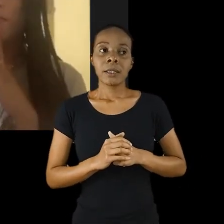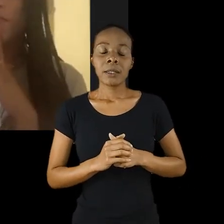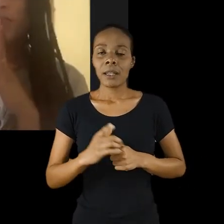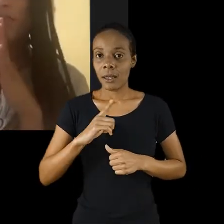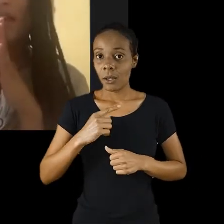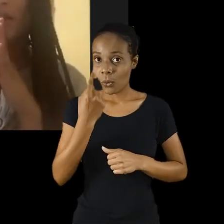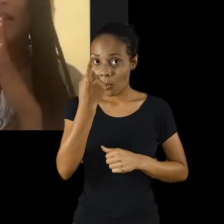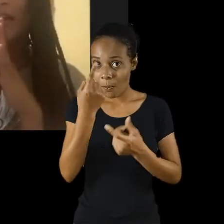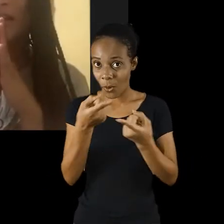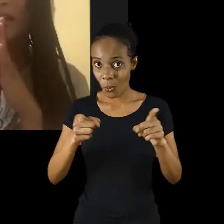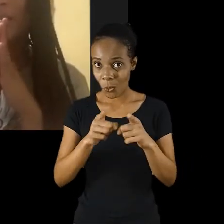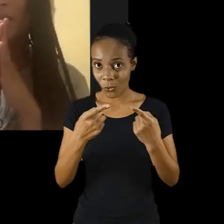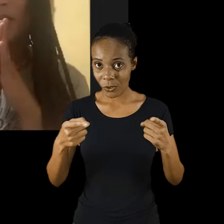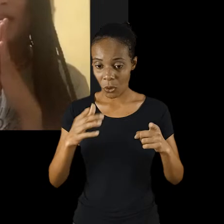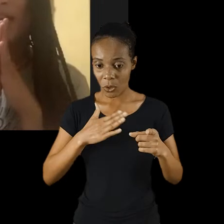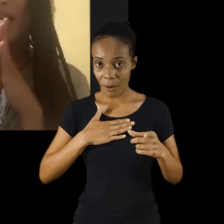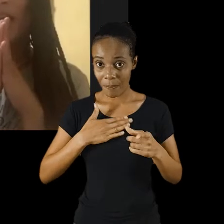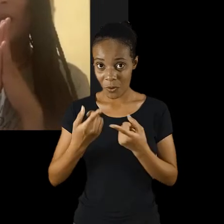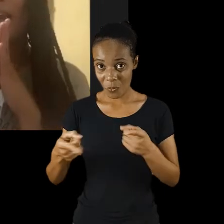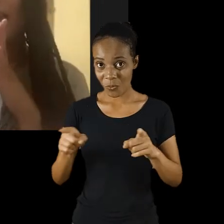novo, que fala assim,